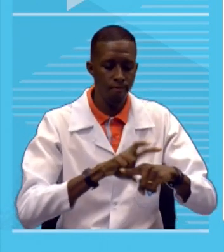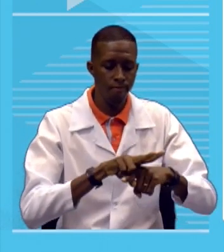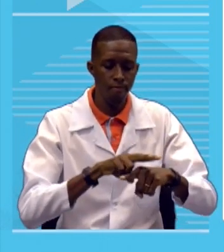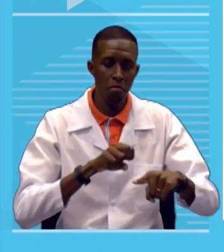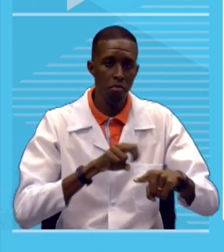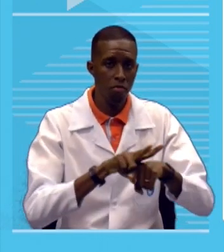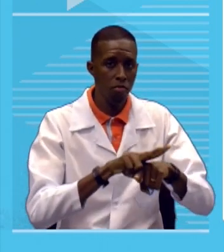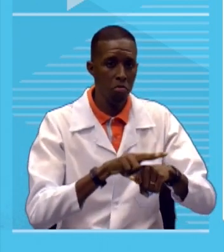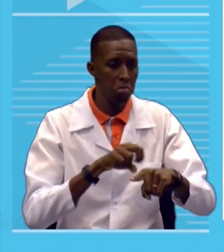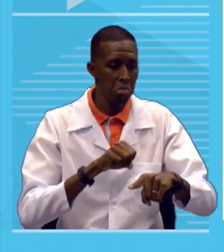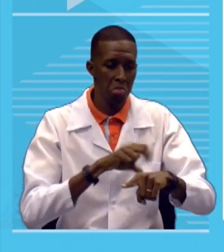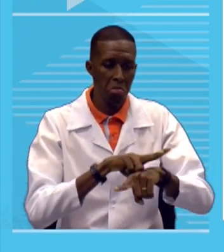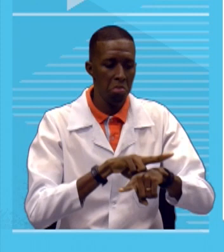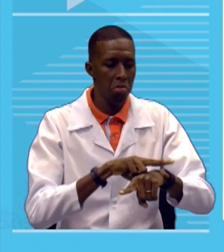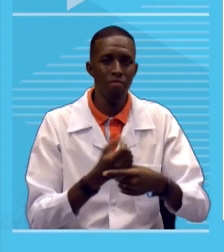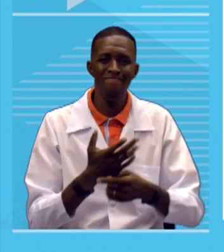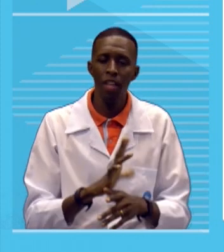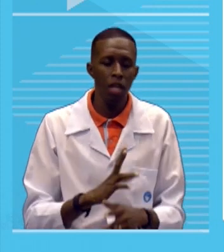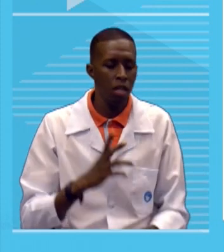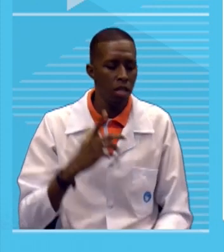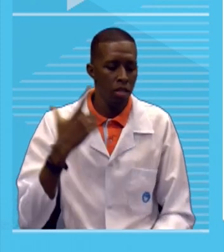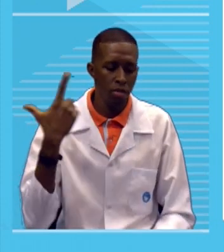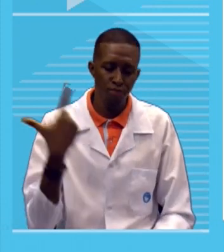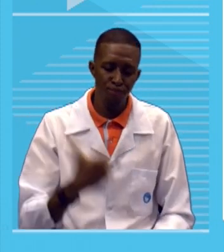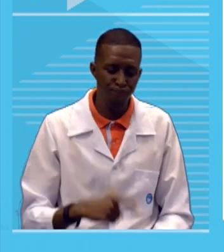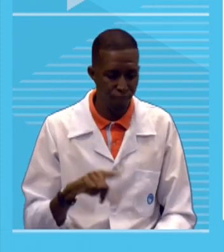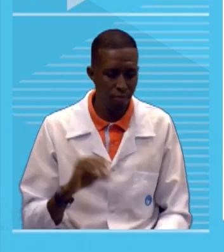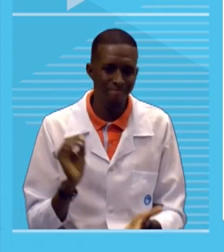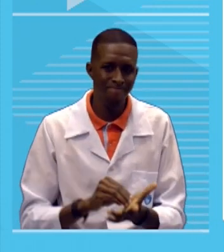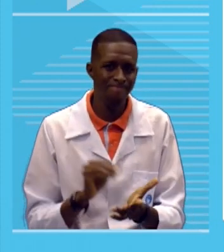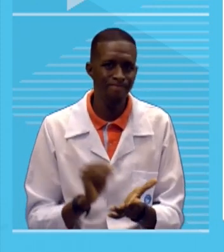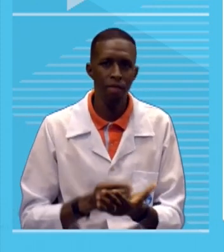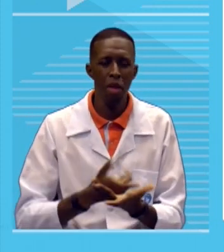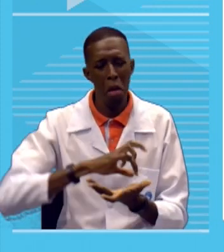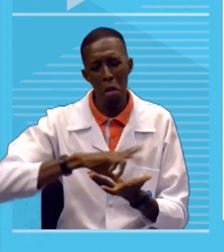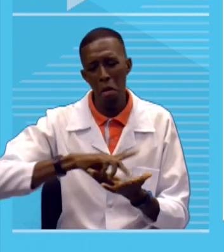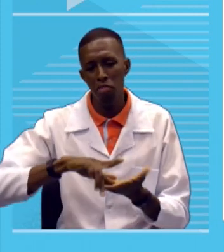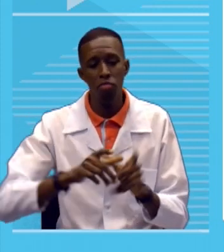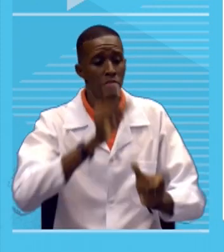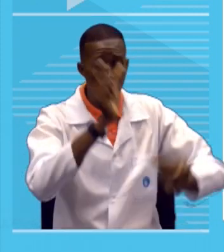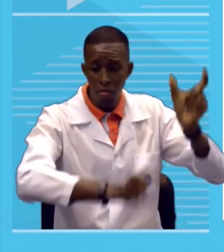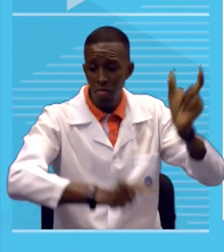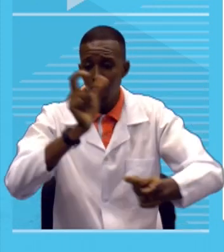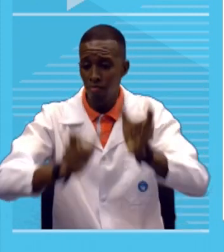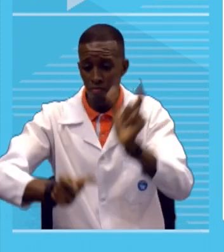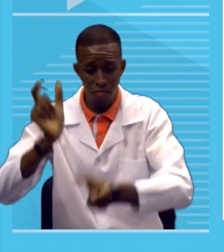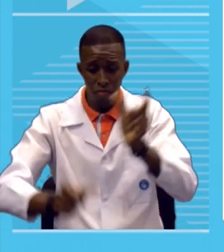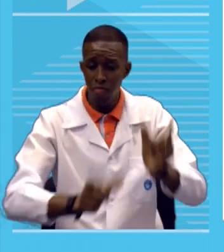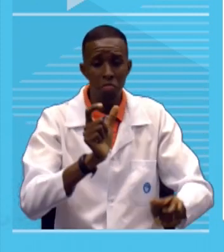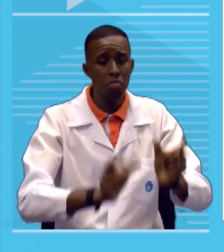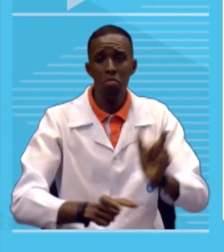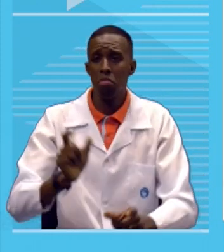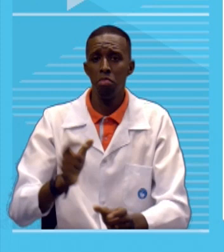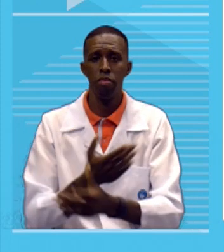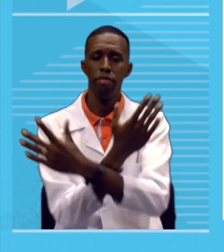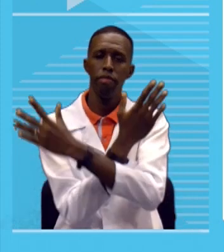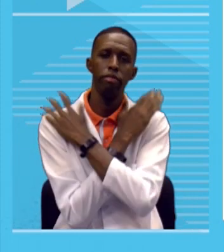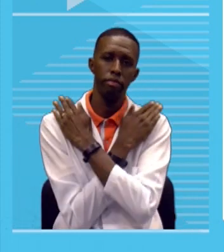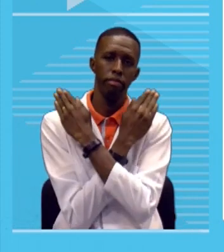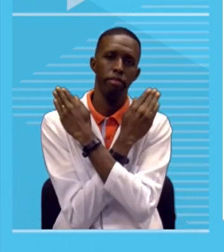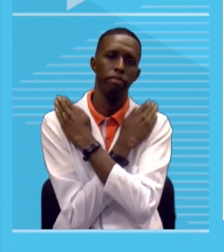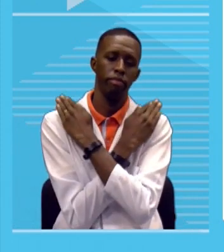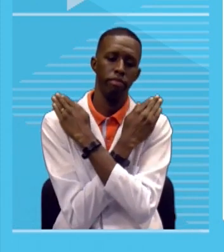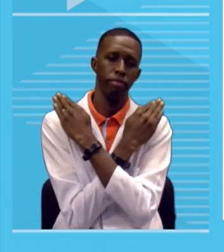15 milhões de pessoas desempregadas, ainda mais impactado esse quadro com a pandemia. É um